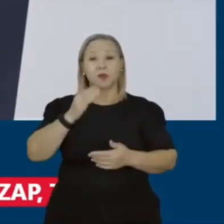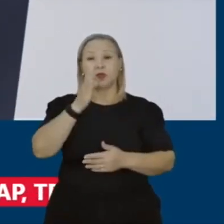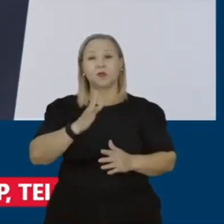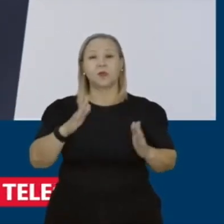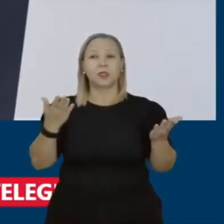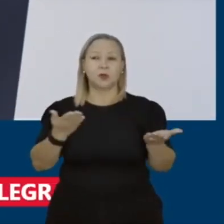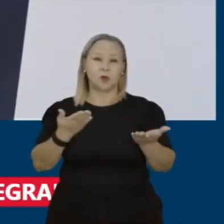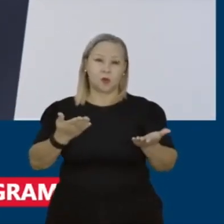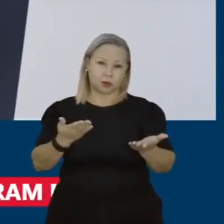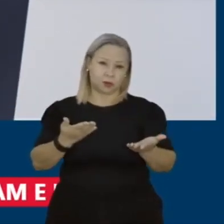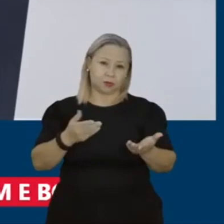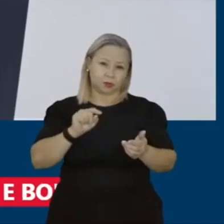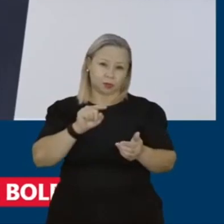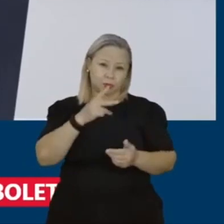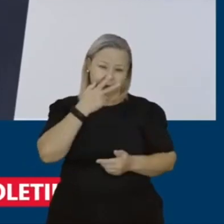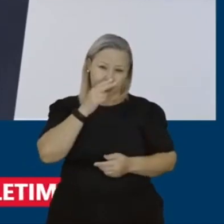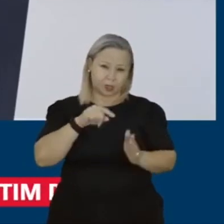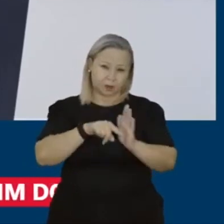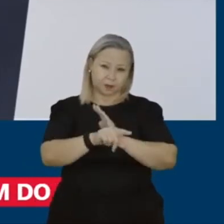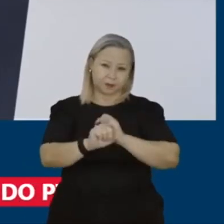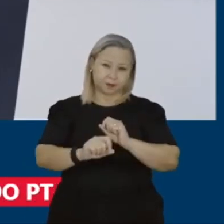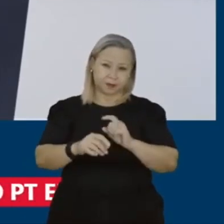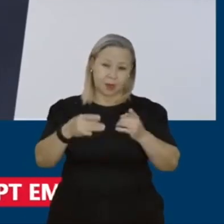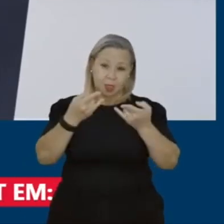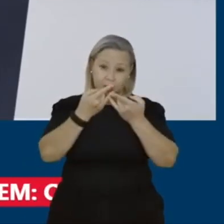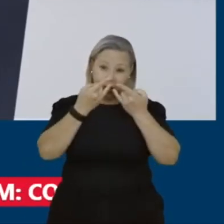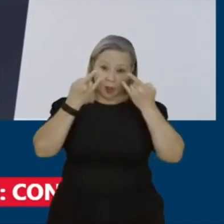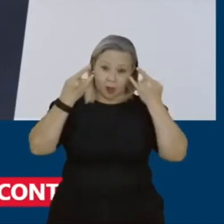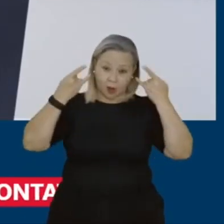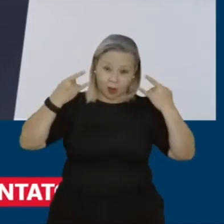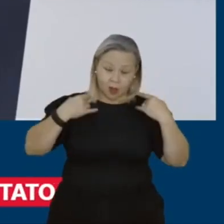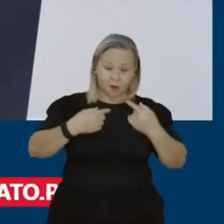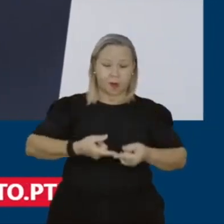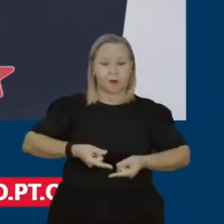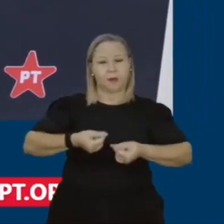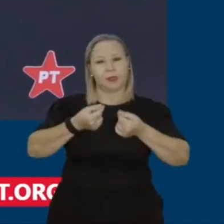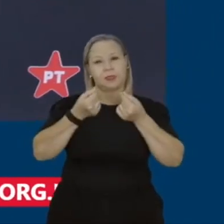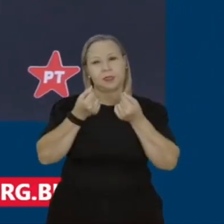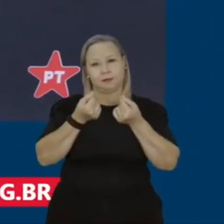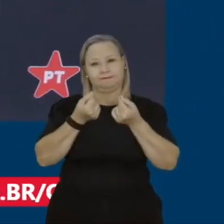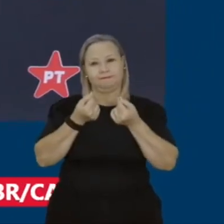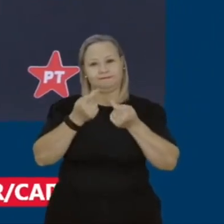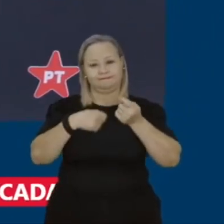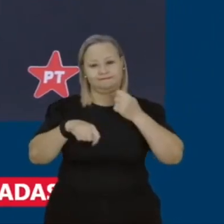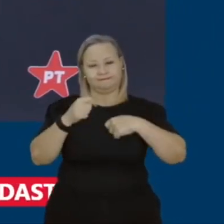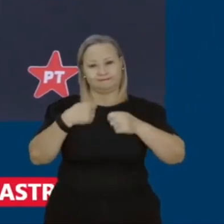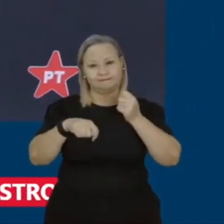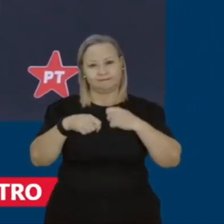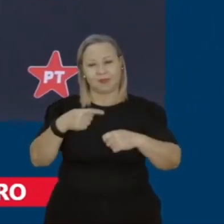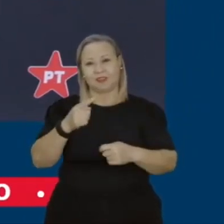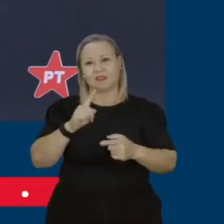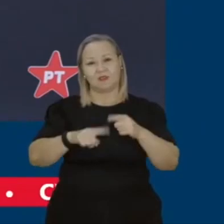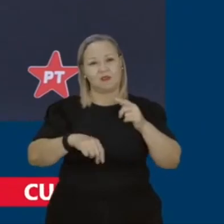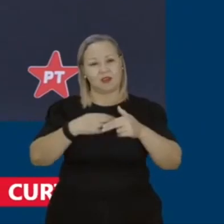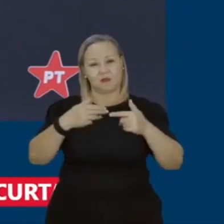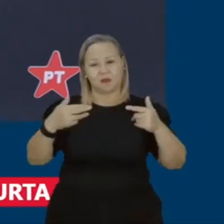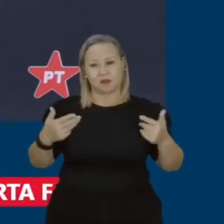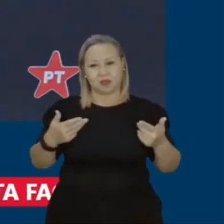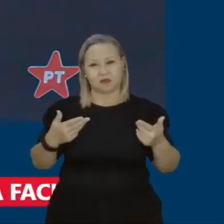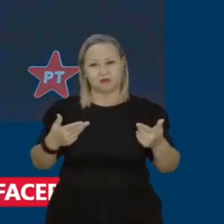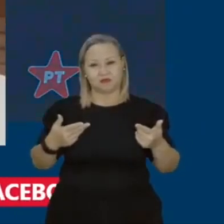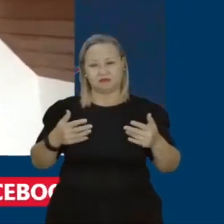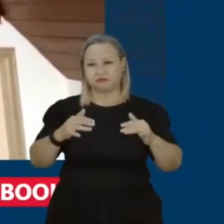hoje? O capital financeiro é o inimigo principal. O capital que não é produtivo é o capital